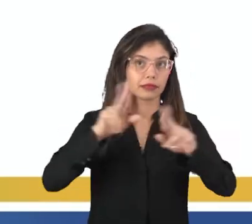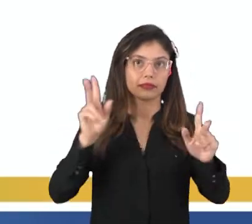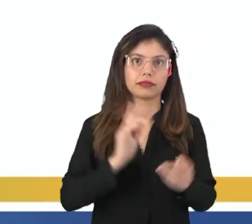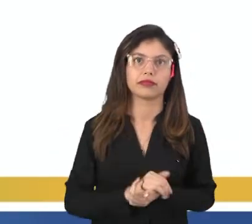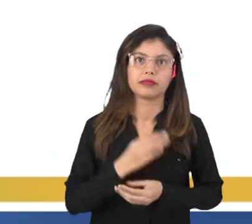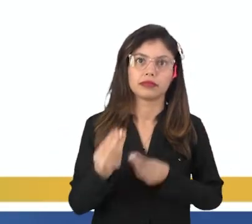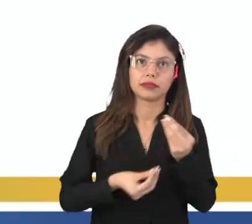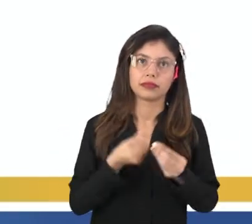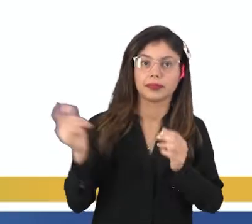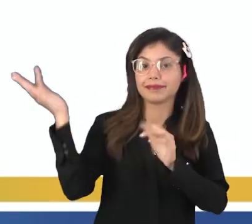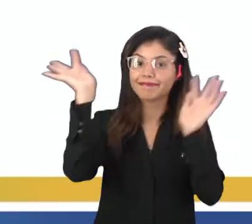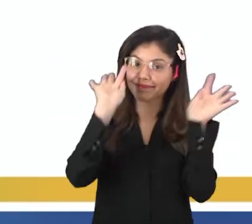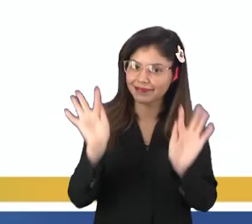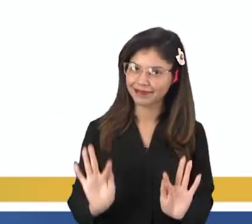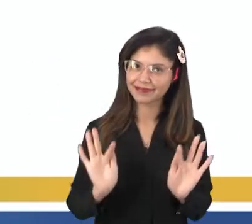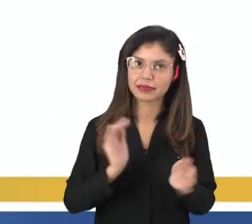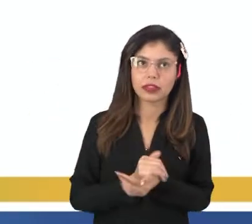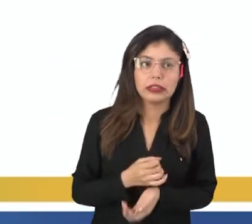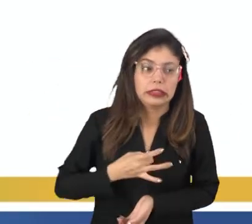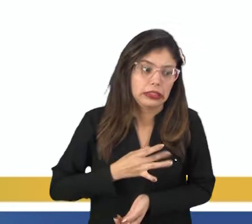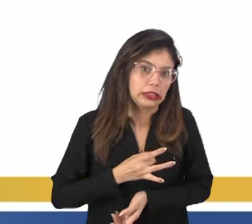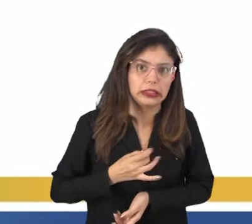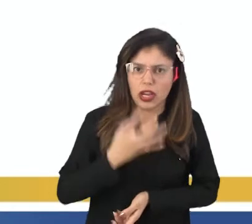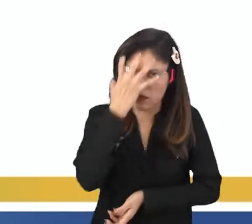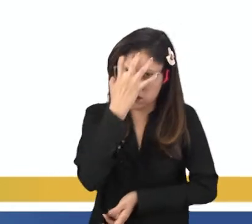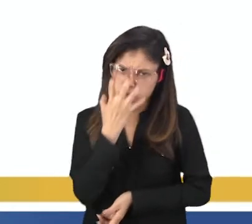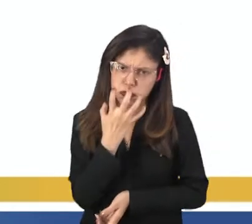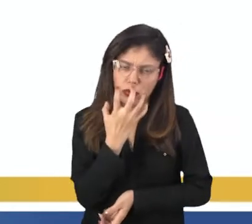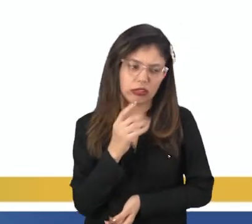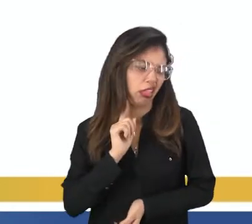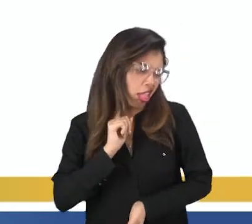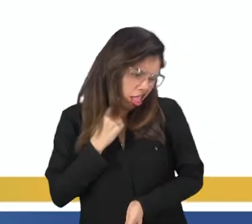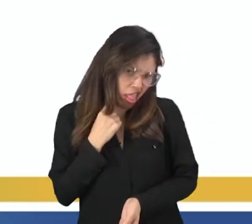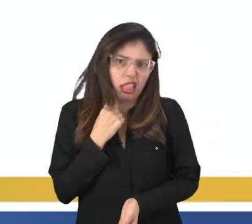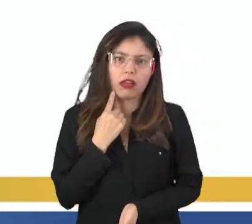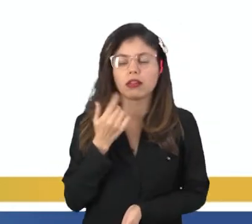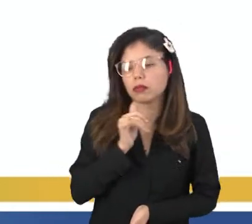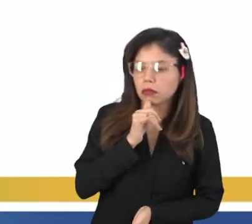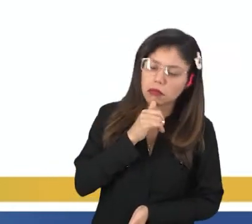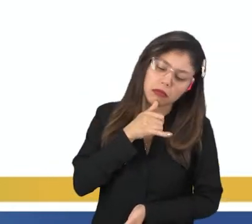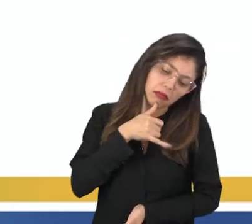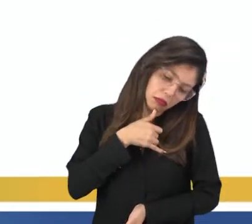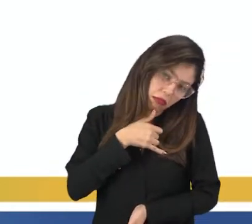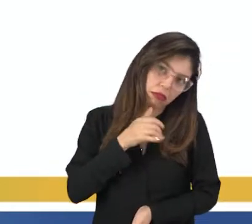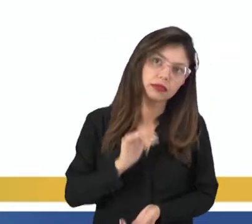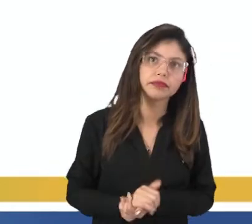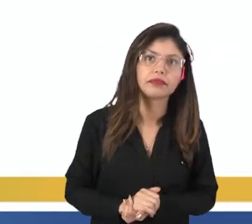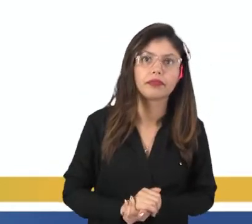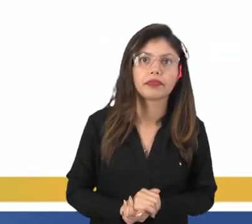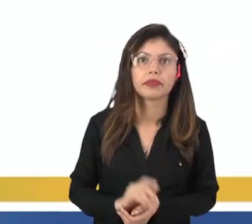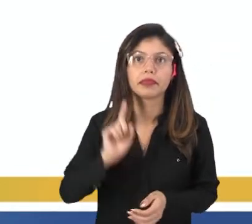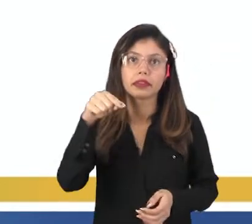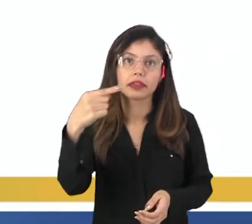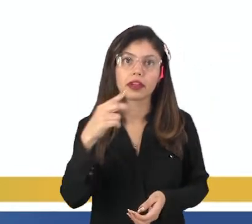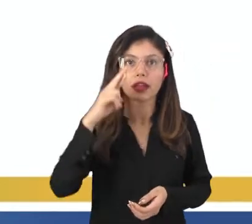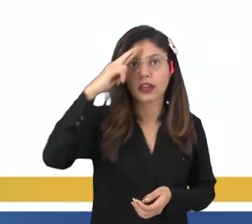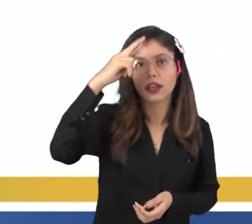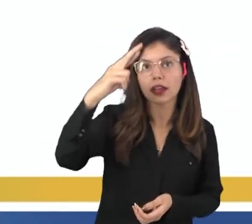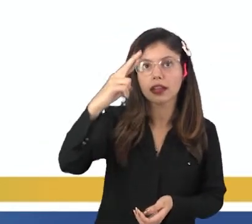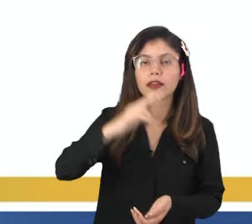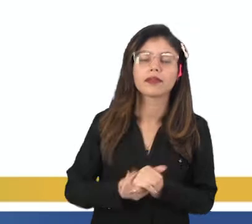diferentes com a alegria o medo a raiva o nojinho e a tristeza a líder a líder